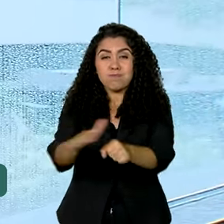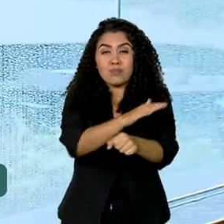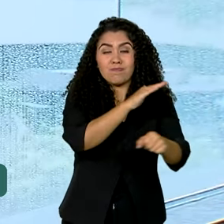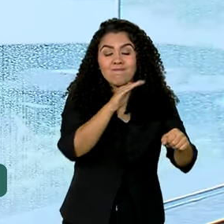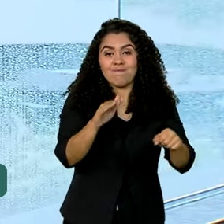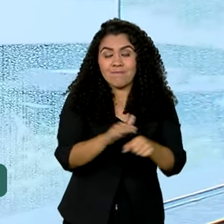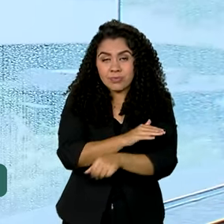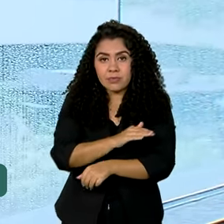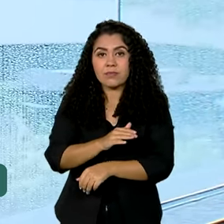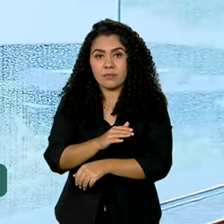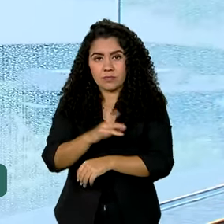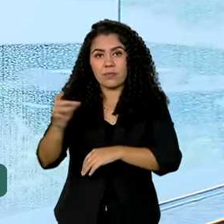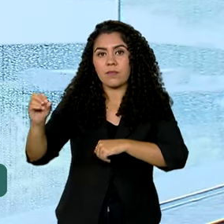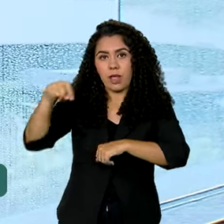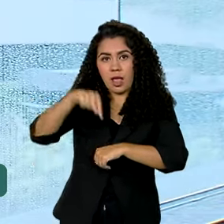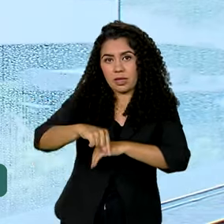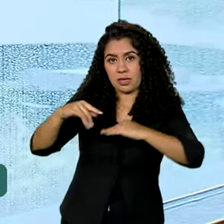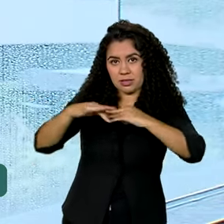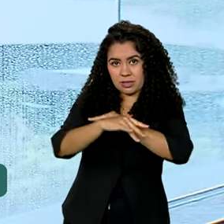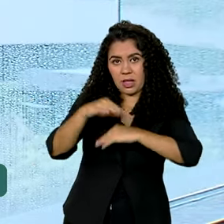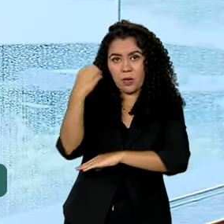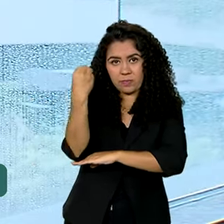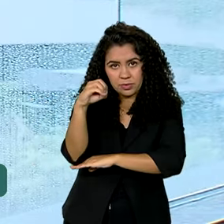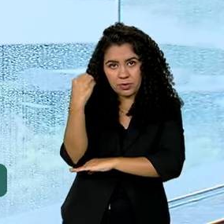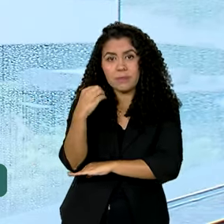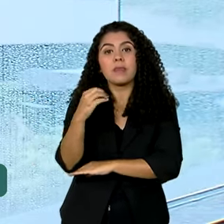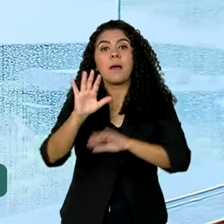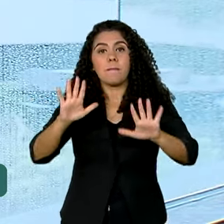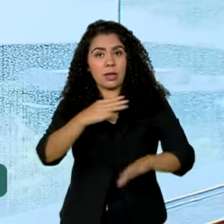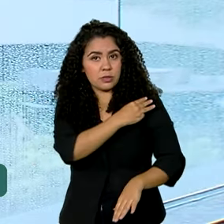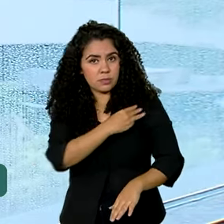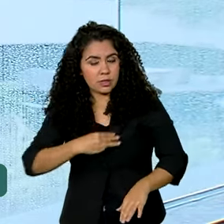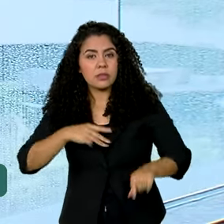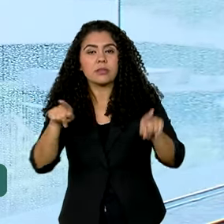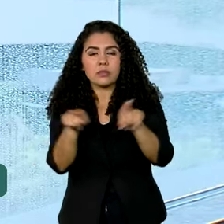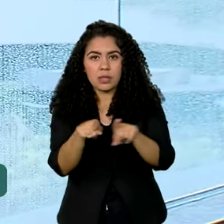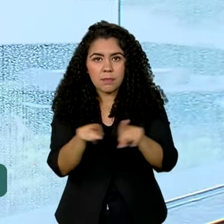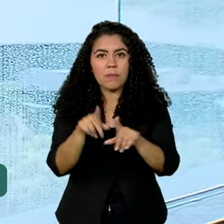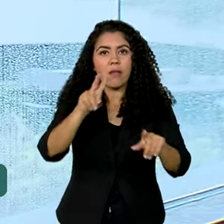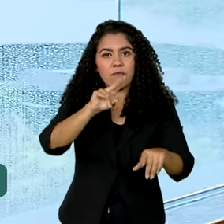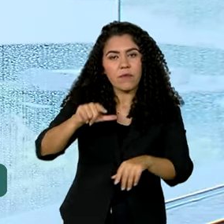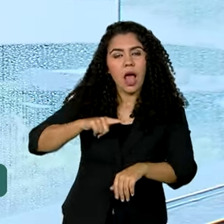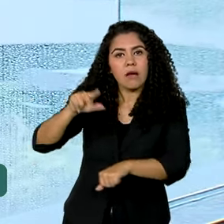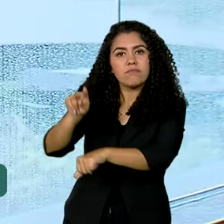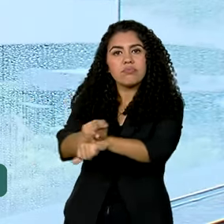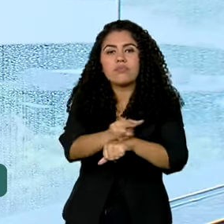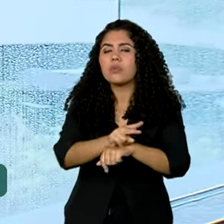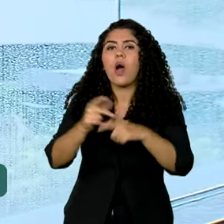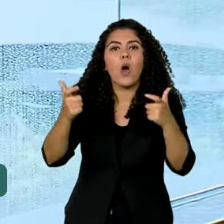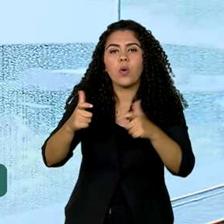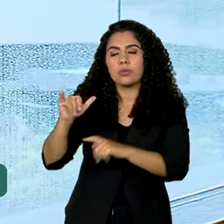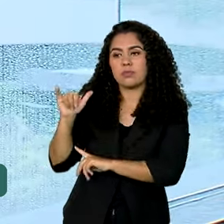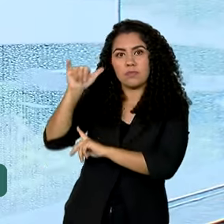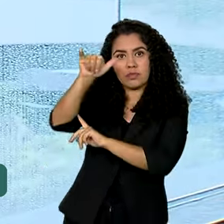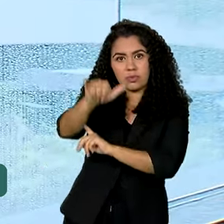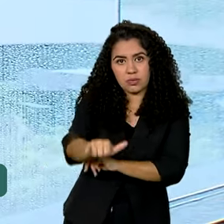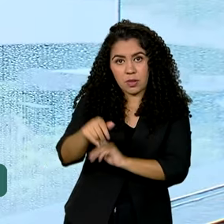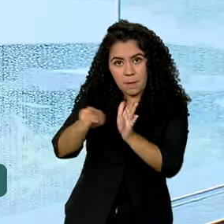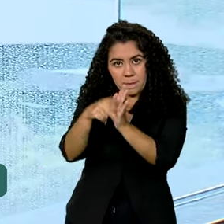região metropolitana de Porto Alegre. O ministro também deve fazer uma vistoria ao aeroporto Salgado Filho aqui na